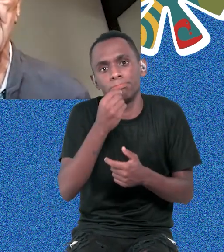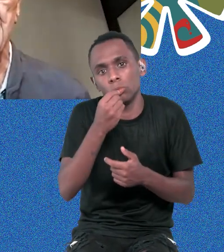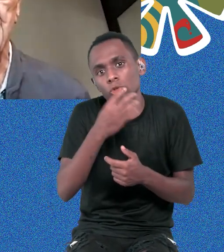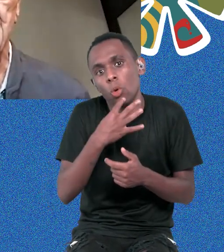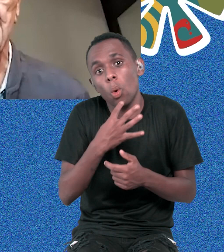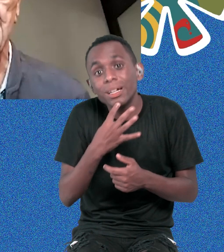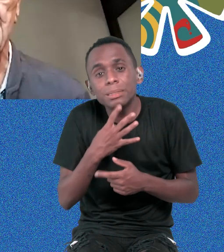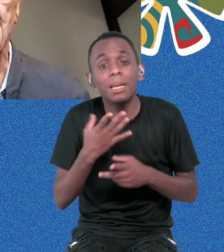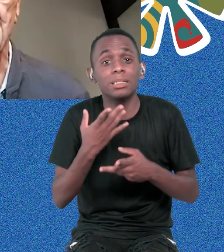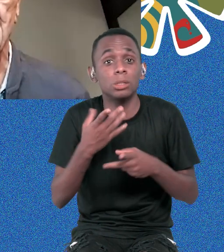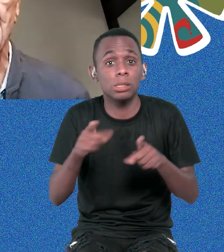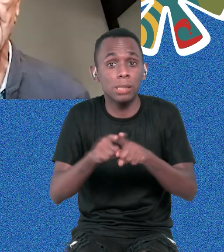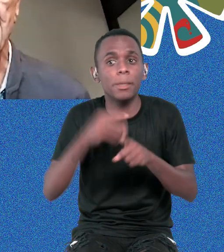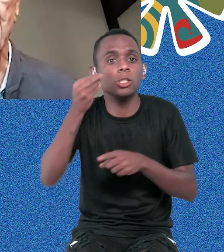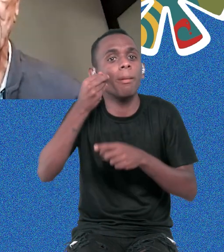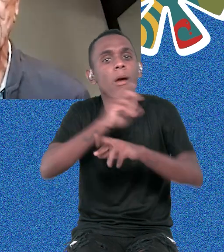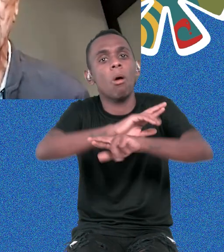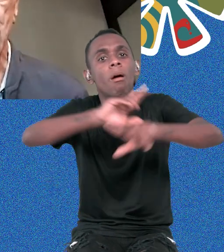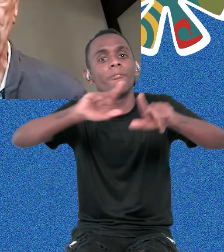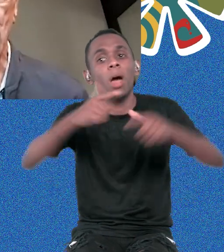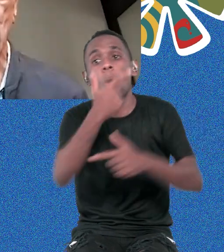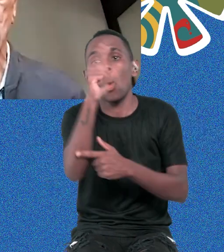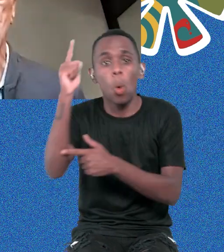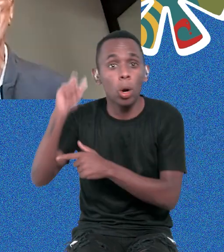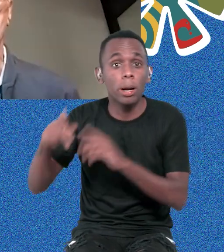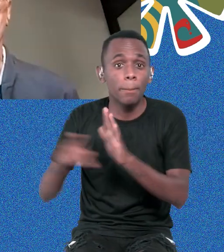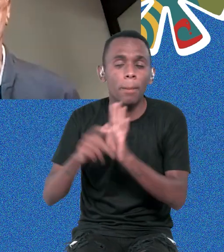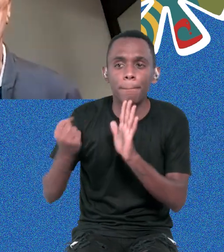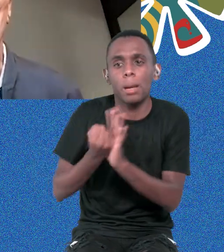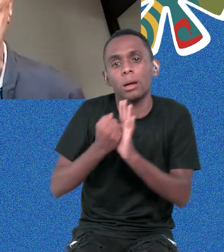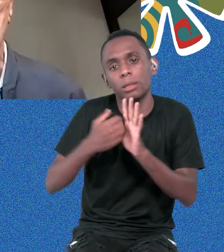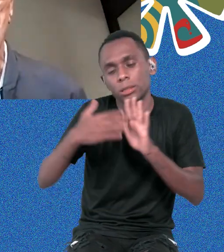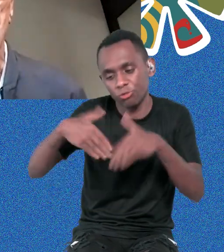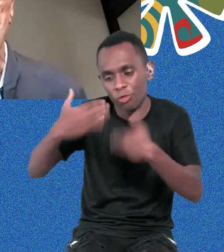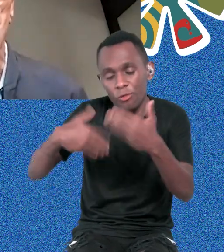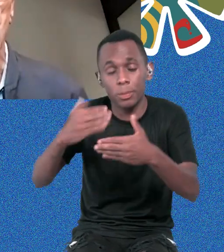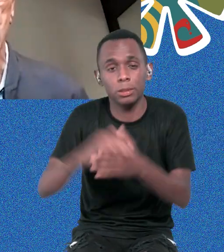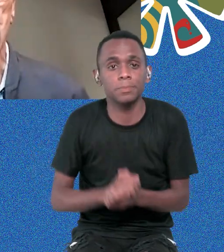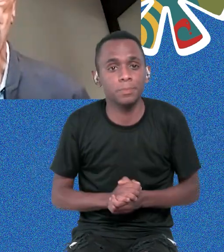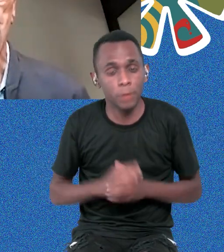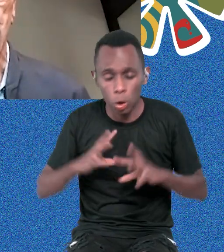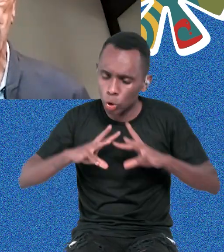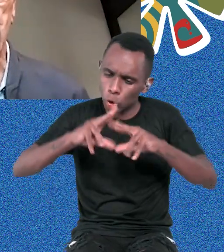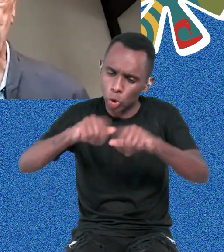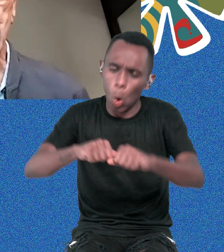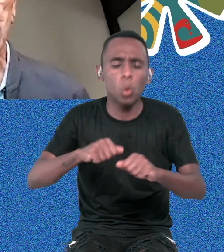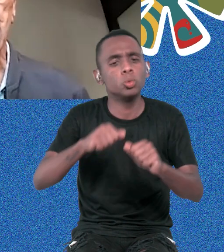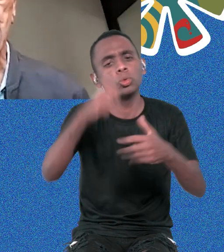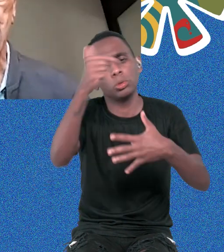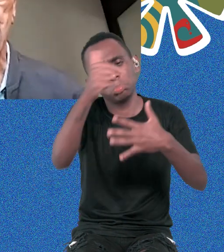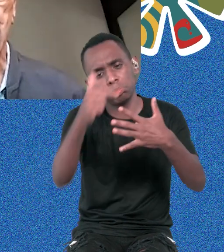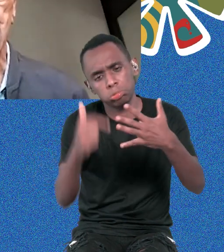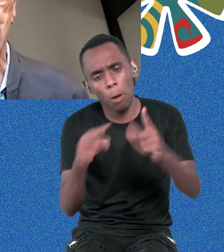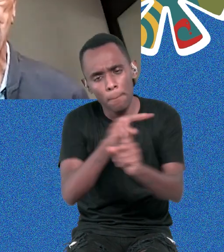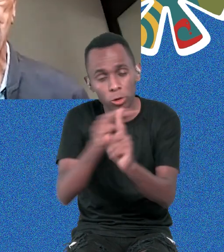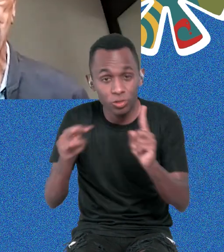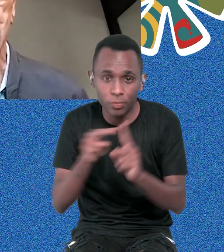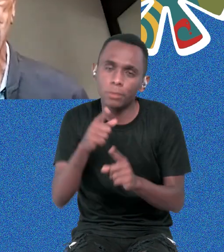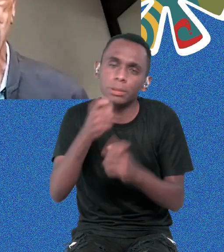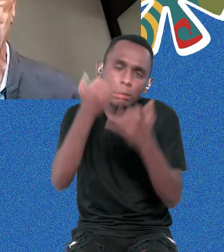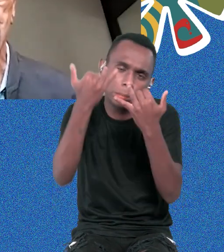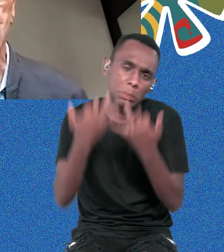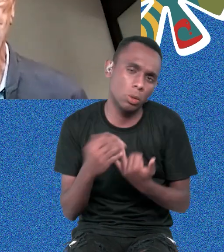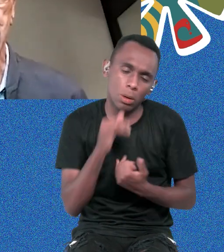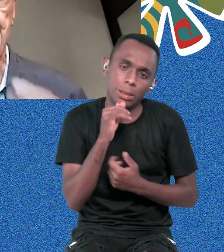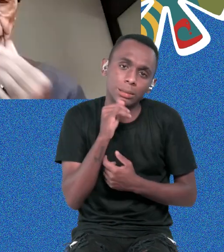de outras vivências e de outras matrizes de formação, em todos os Exatamente. aspectos, né? Você